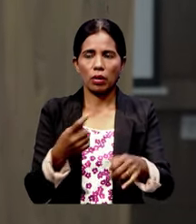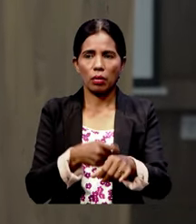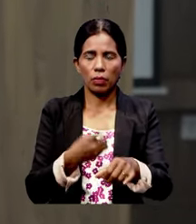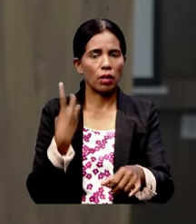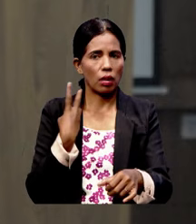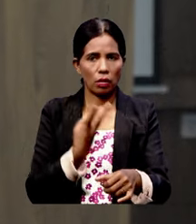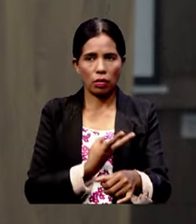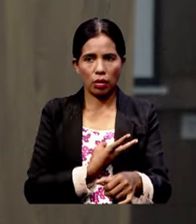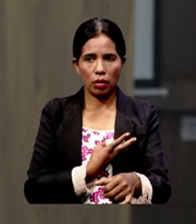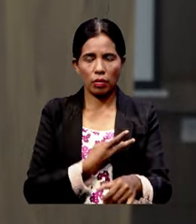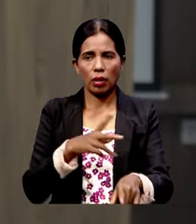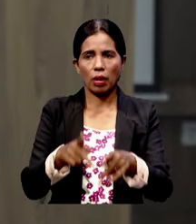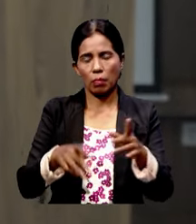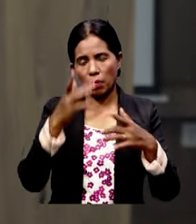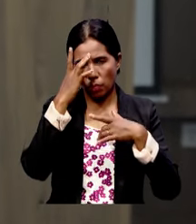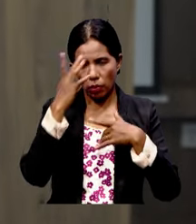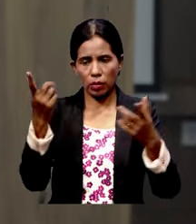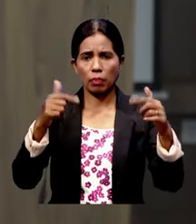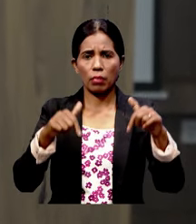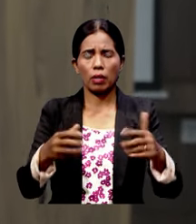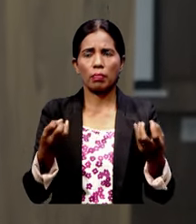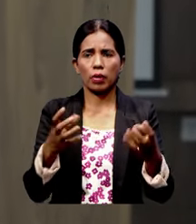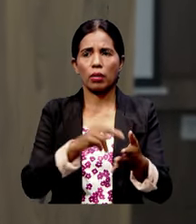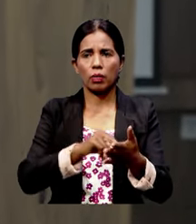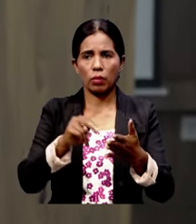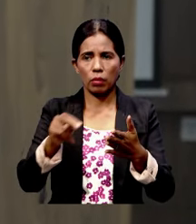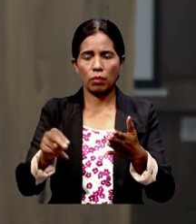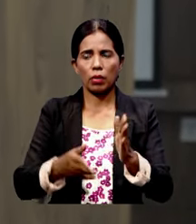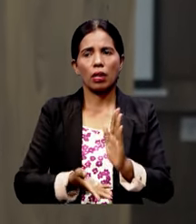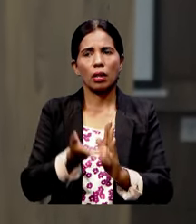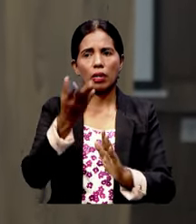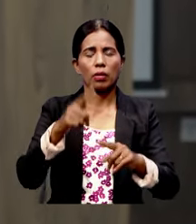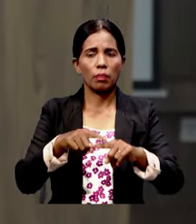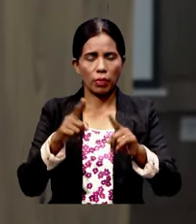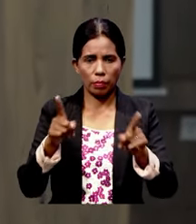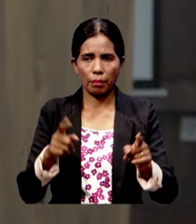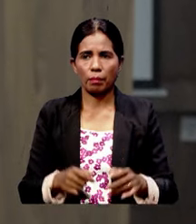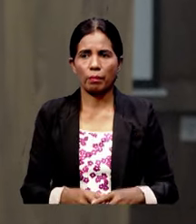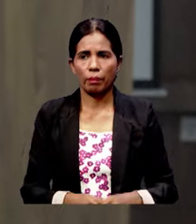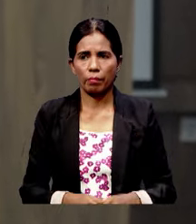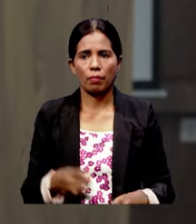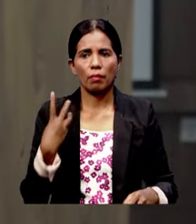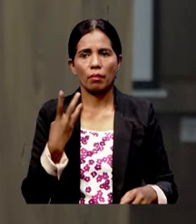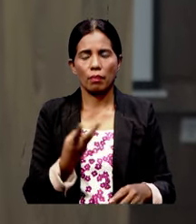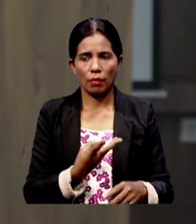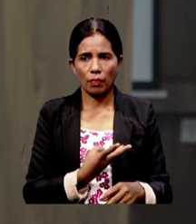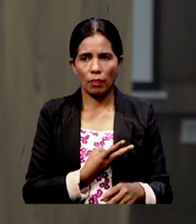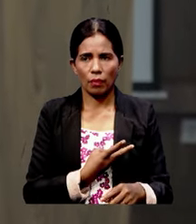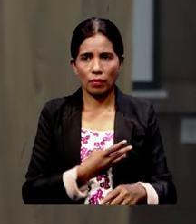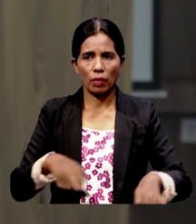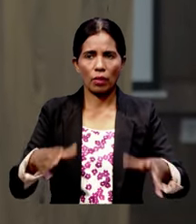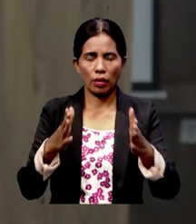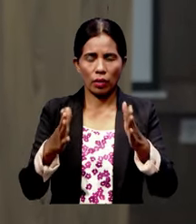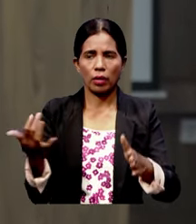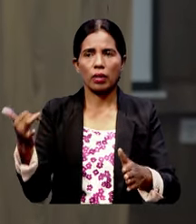minha paciente será neve mai ho número nevema kas mebe a minha funcionário internato